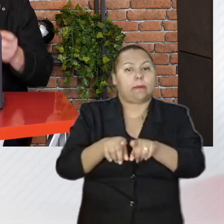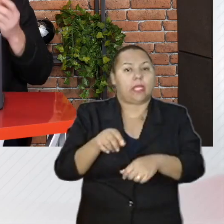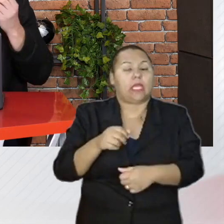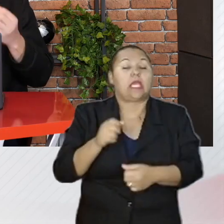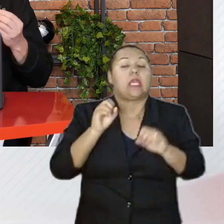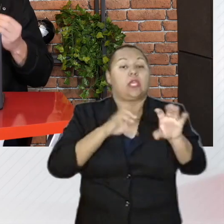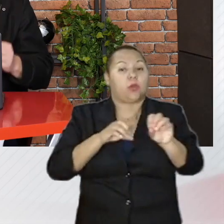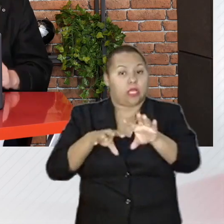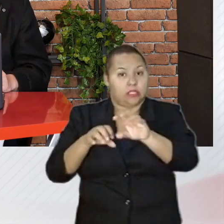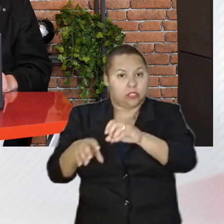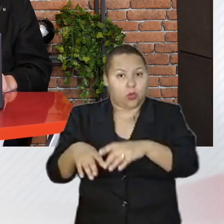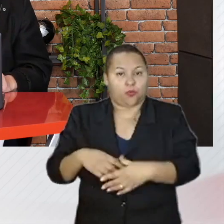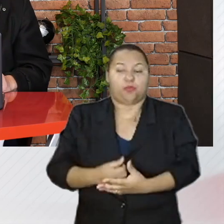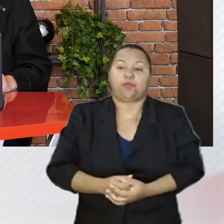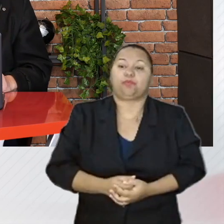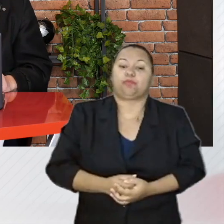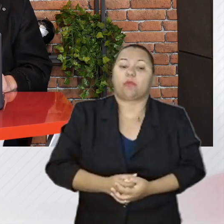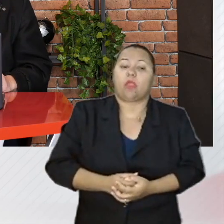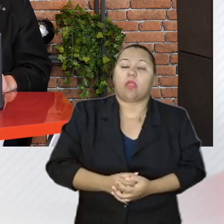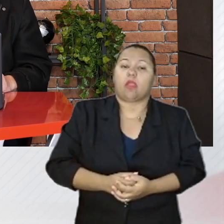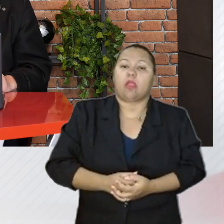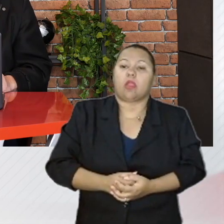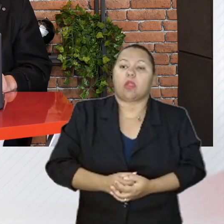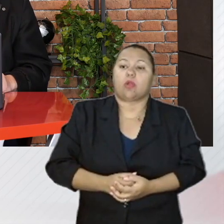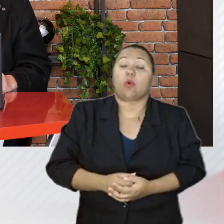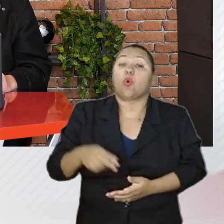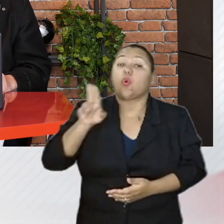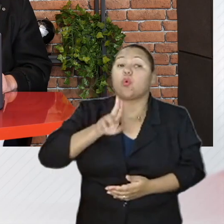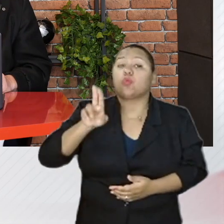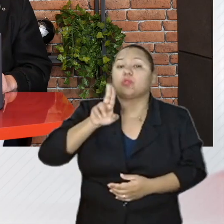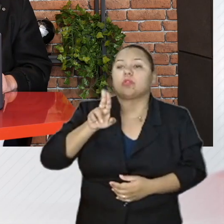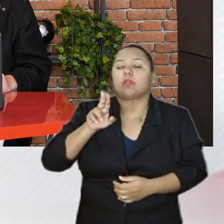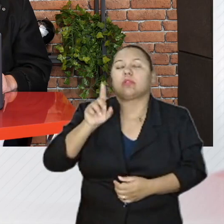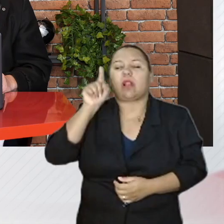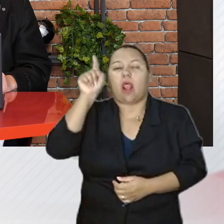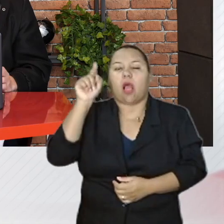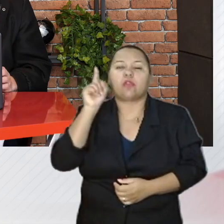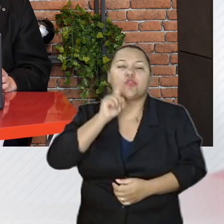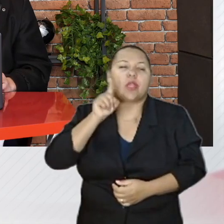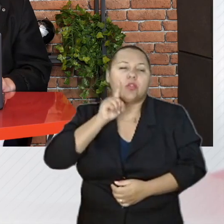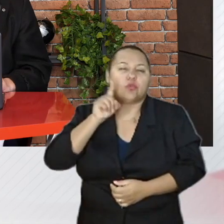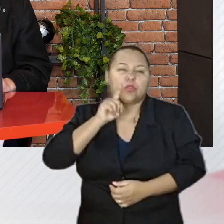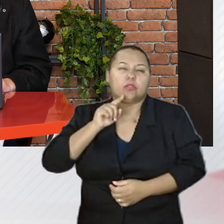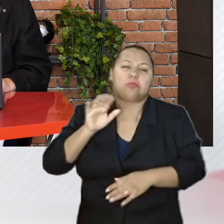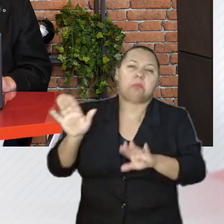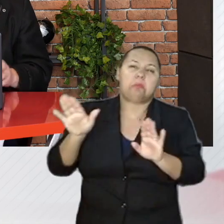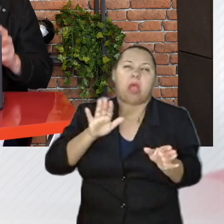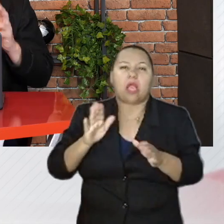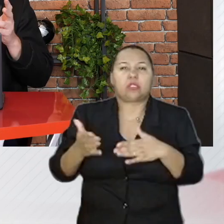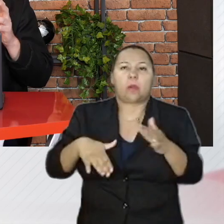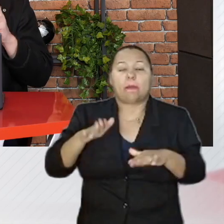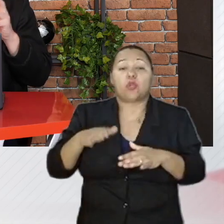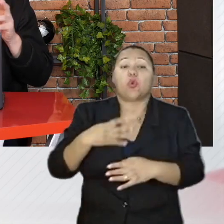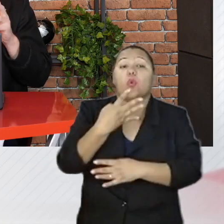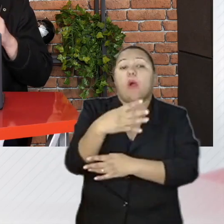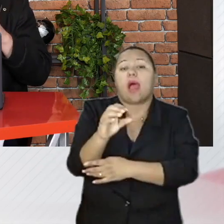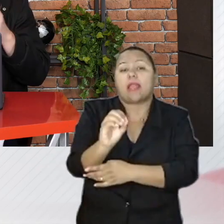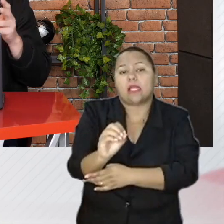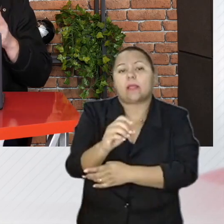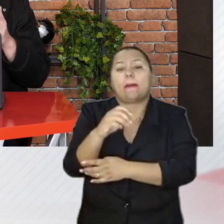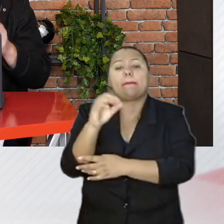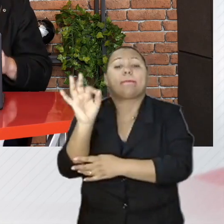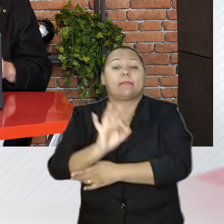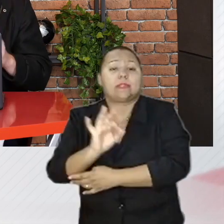o consumo nos Estados Unidos ele é em torno de 40,6%